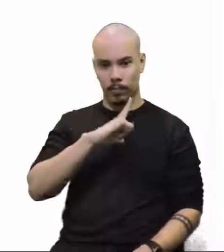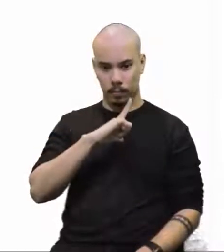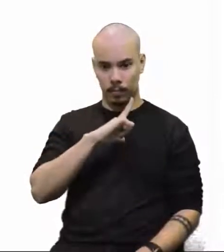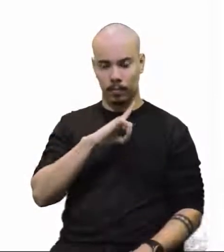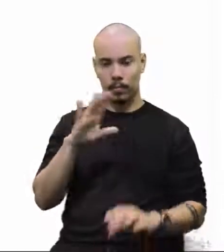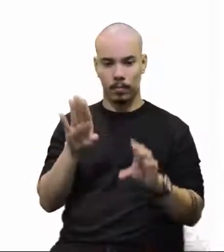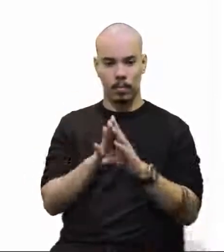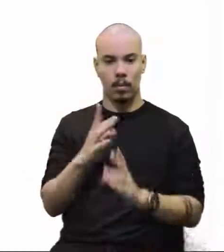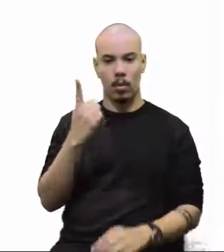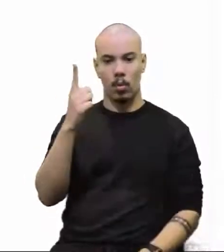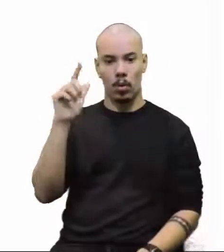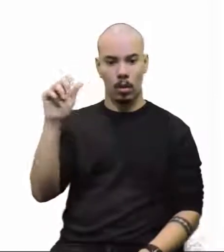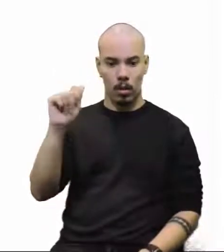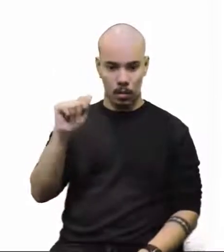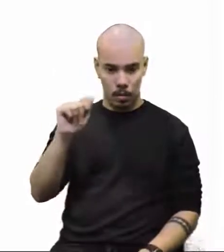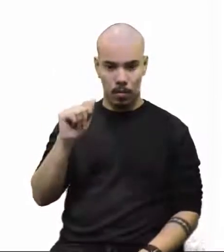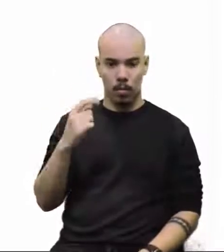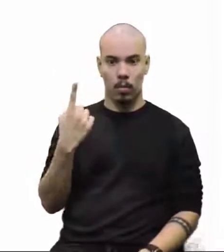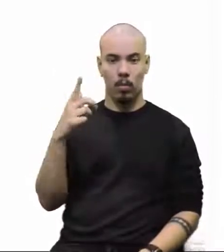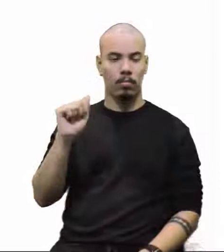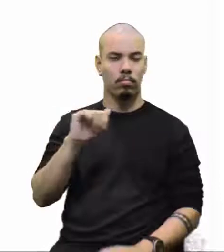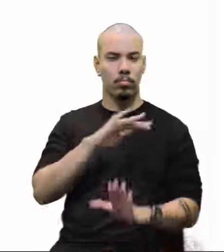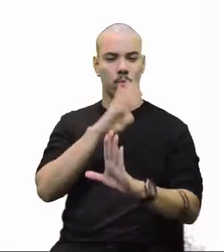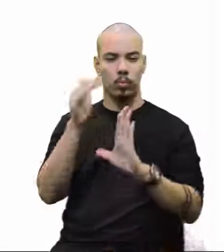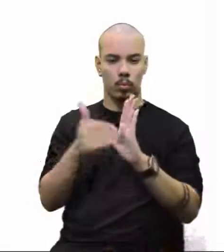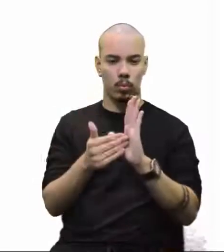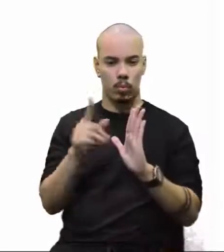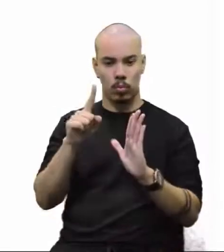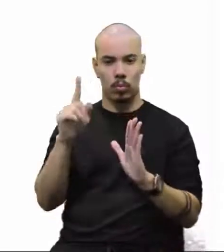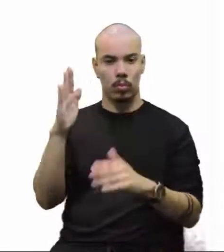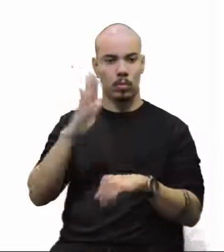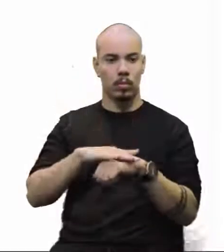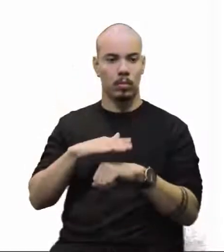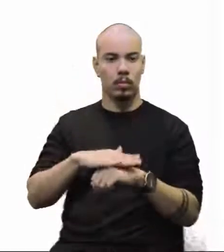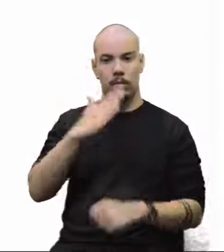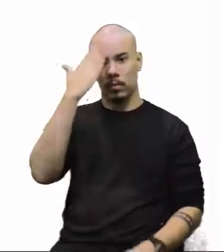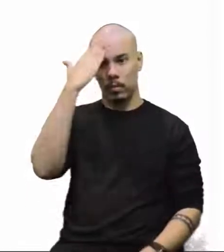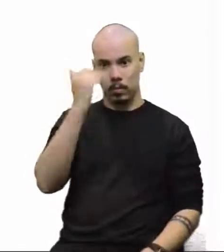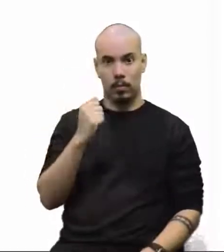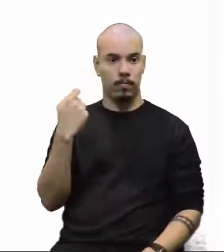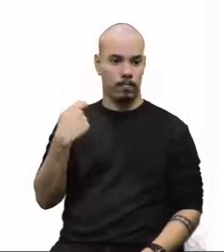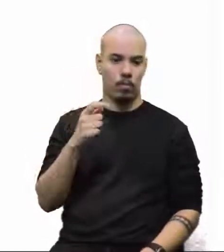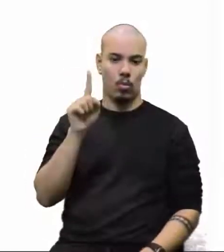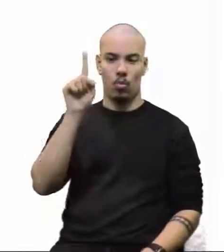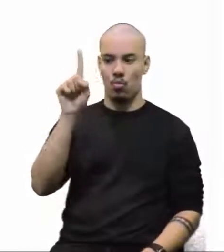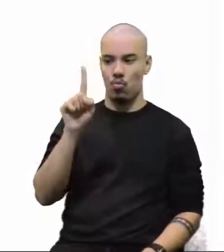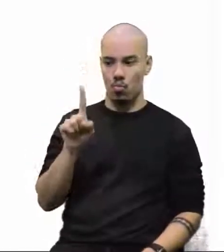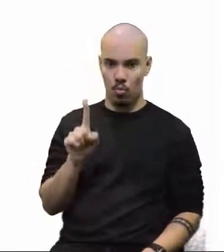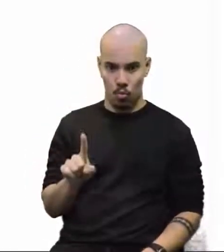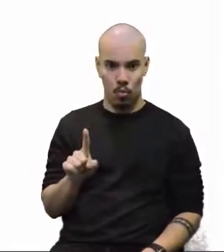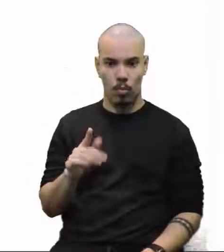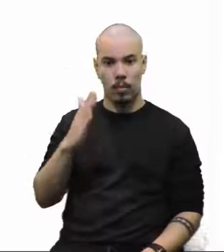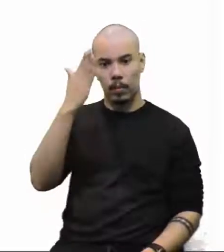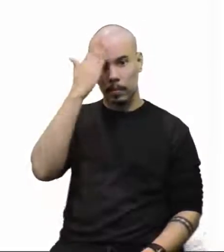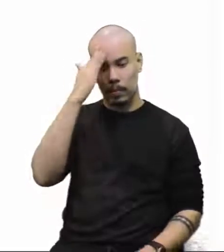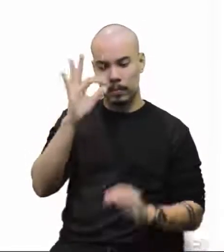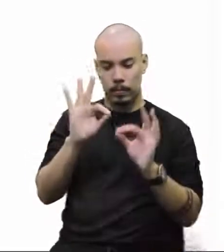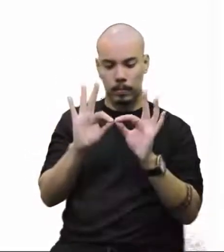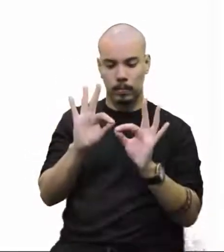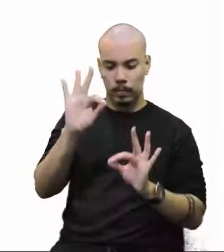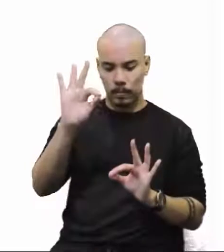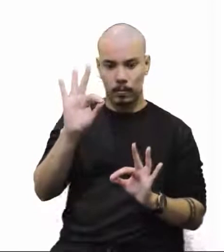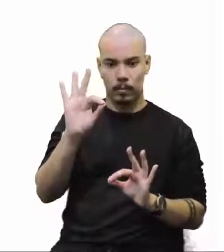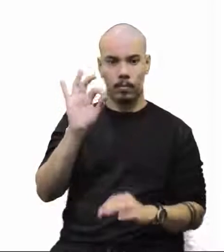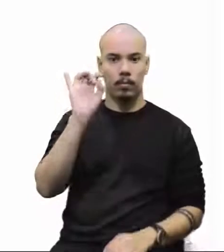1 ampere, a corrente de 1 ampere, tudo 1. Para poder fazer, tudo tem que ser 1. 1 metro de comprimento, seria por